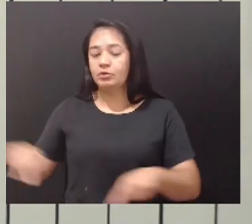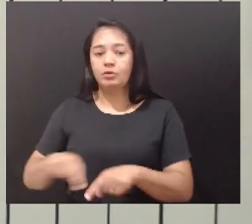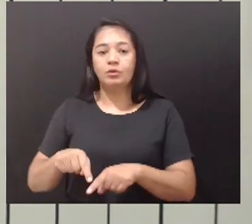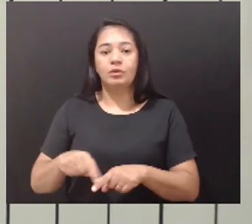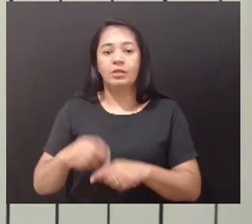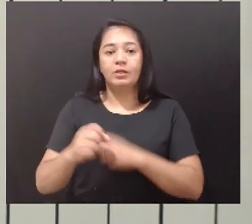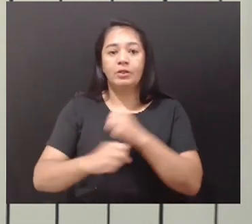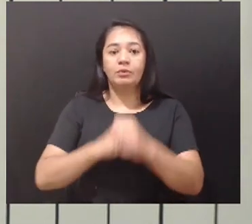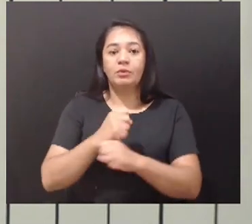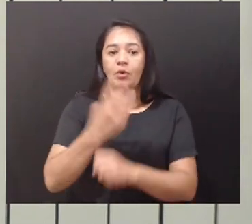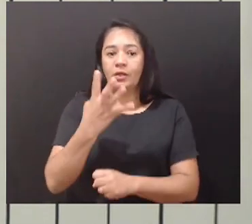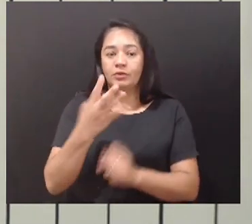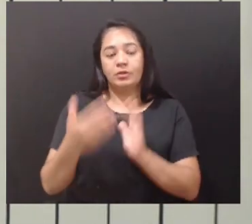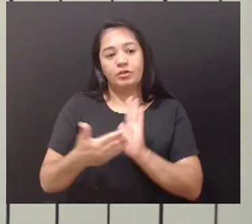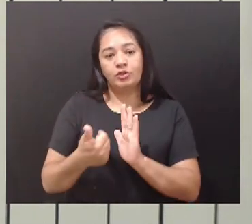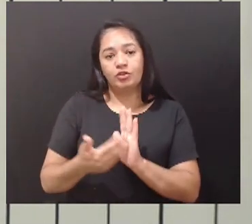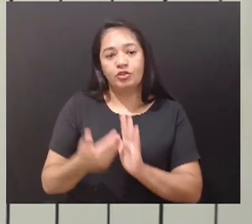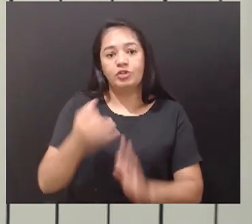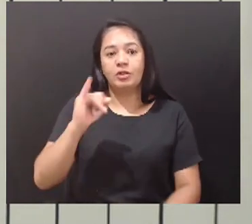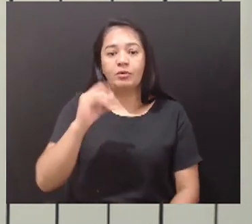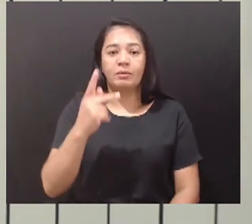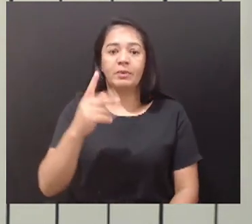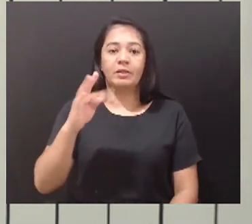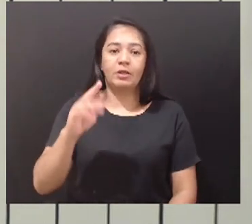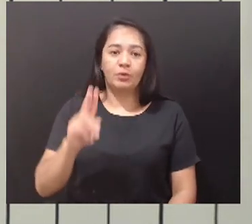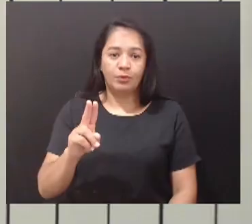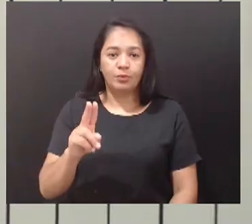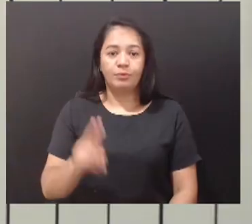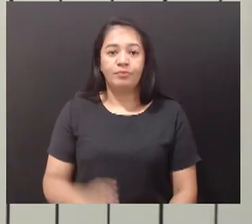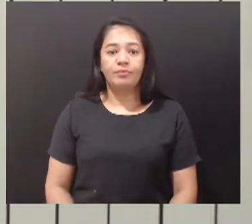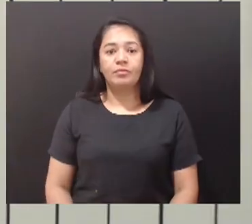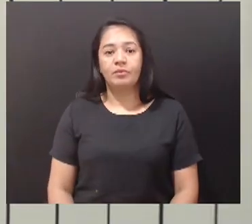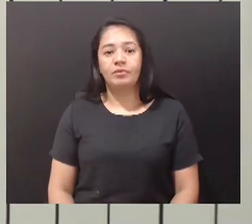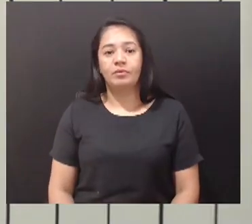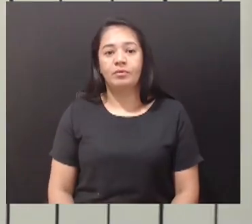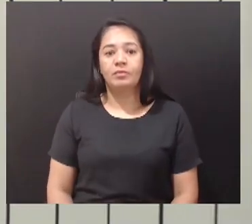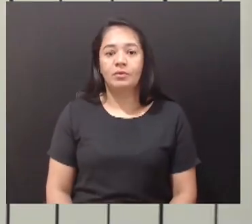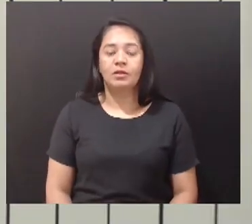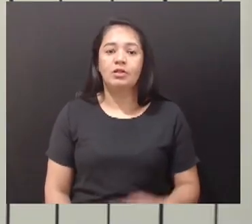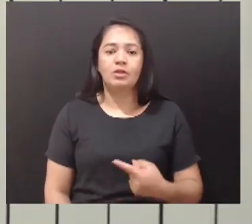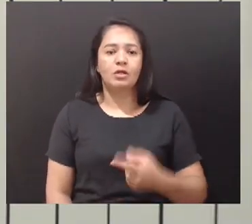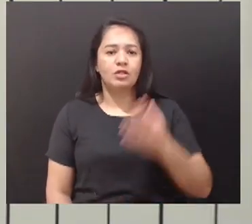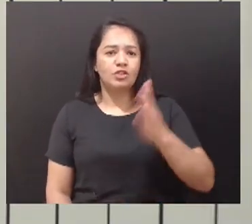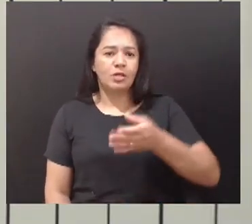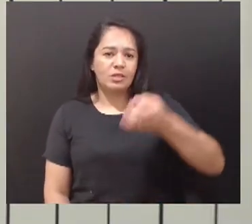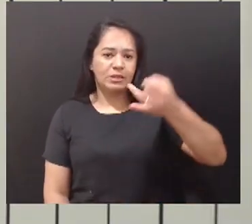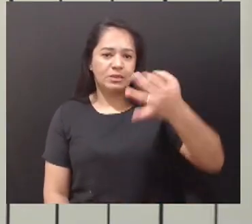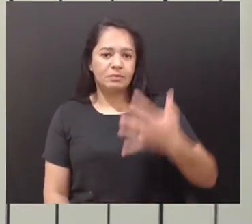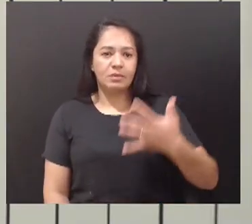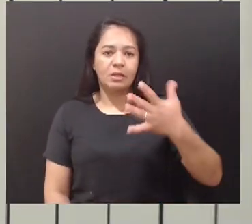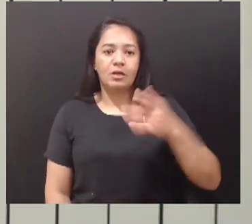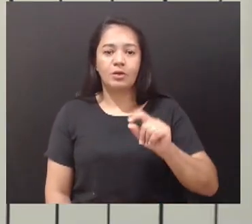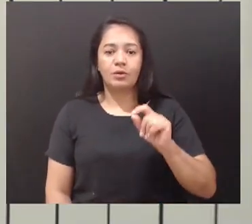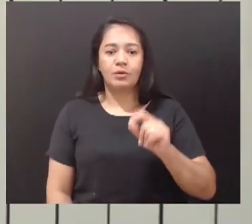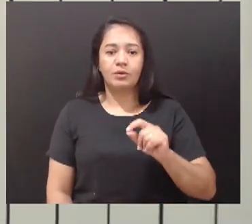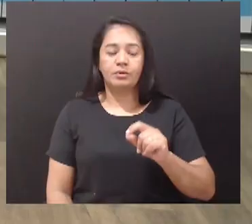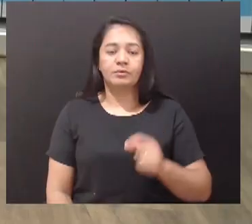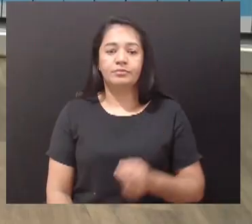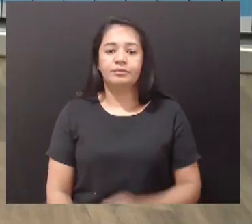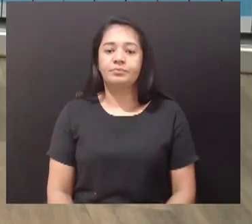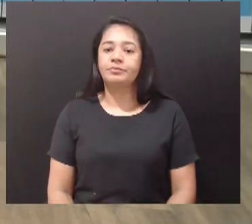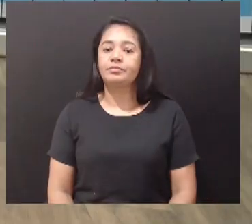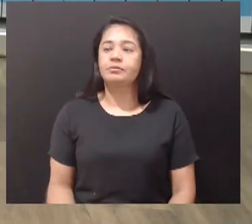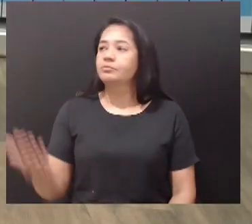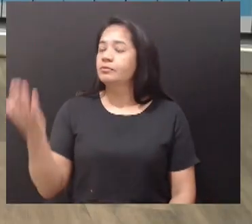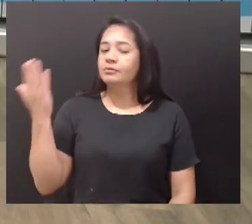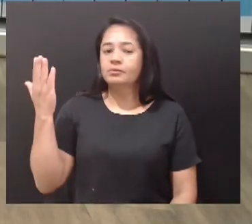consecutivos, condicionada à entrega de obras. E a gente vai detalhar agora, eu vou pedir para colocar na minha tela aqui, olha,